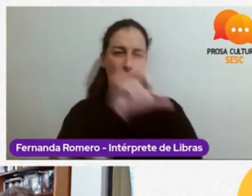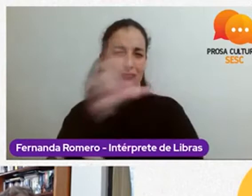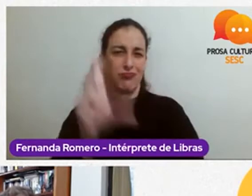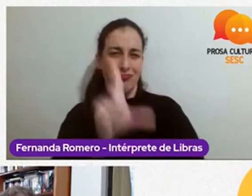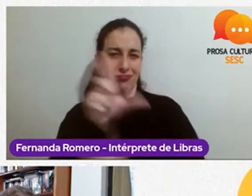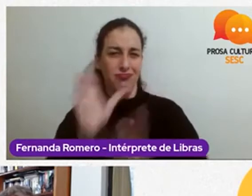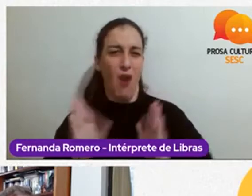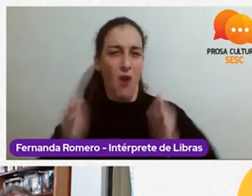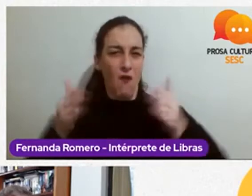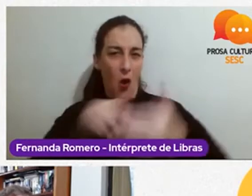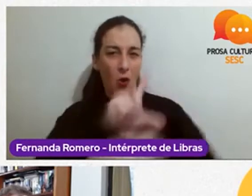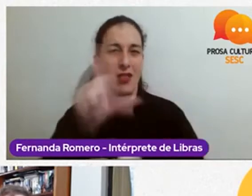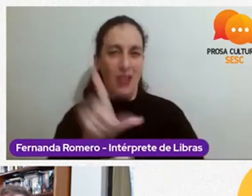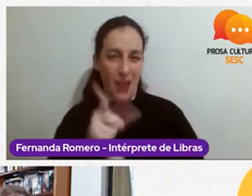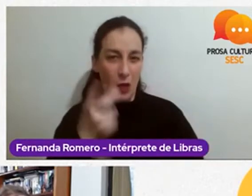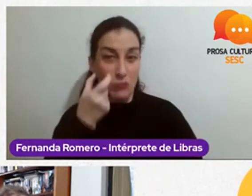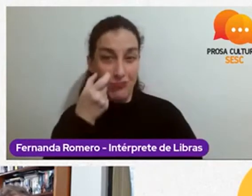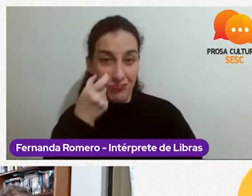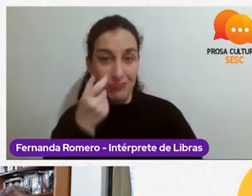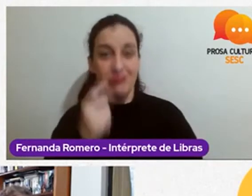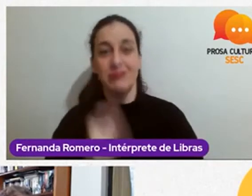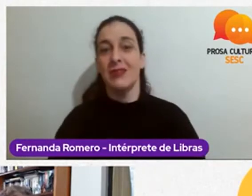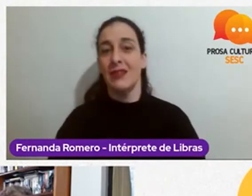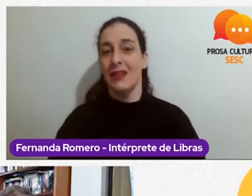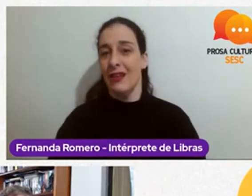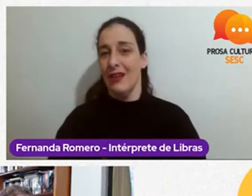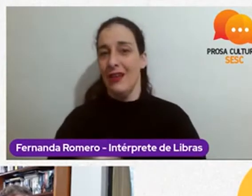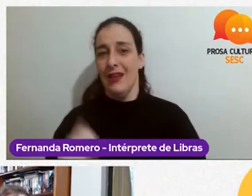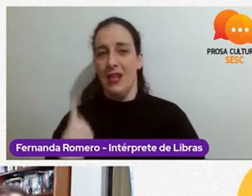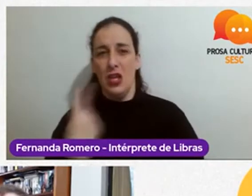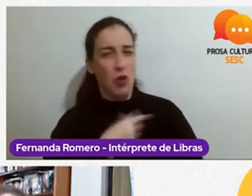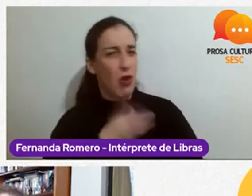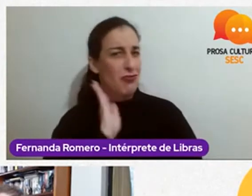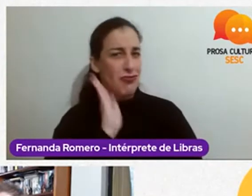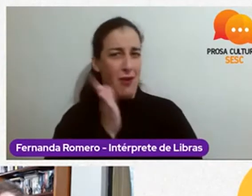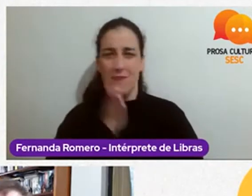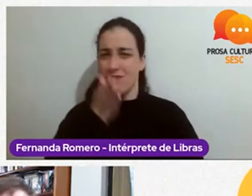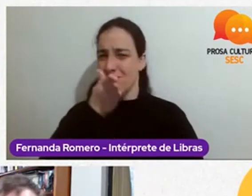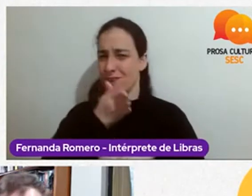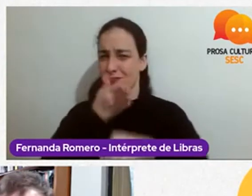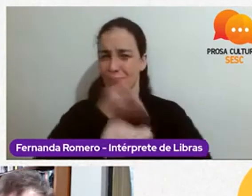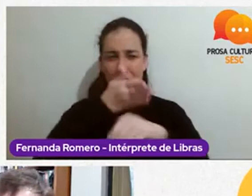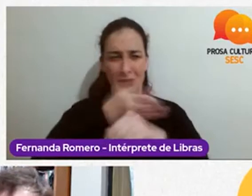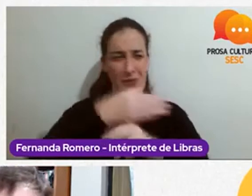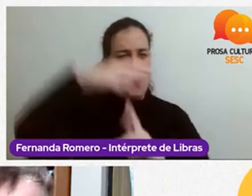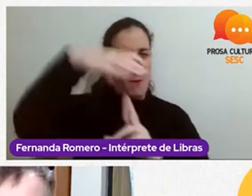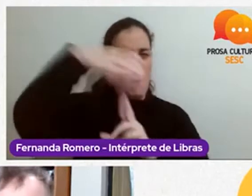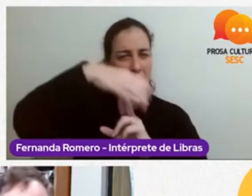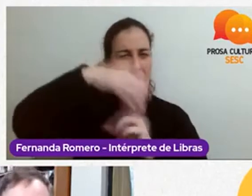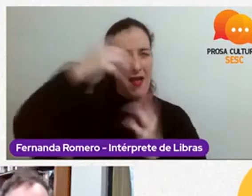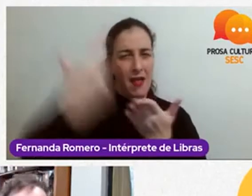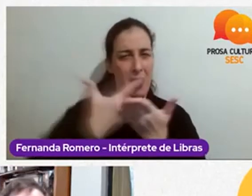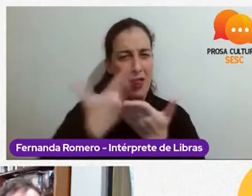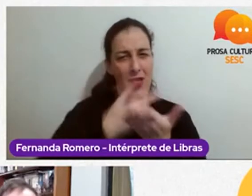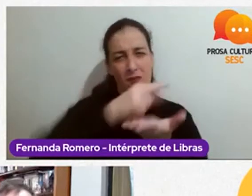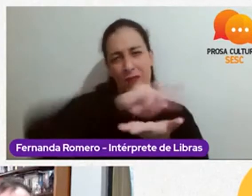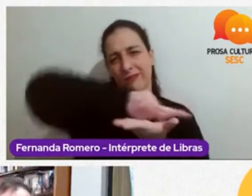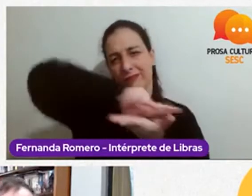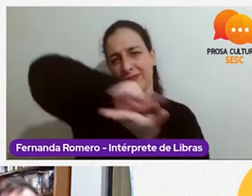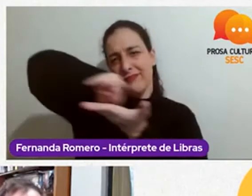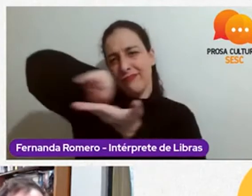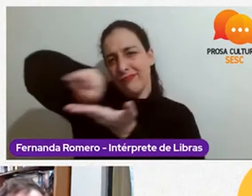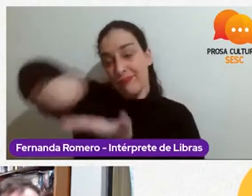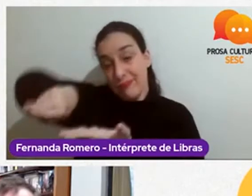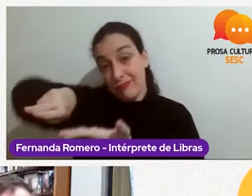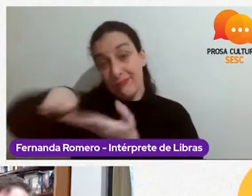parceria com o SESC, né? E que a gente estava em quantas feiras de livro, encontros literários, e que eu sinto muita falta